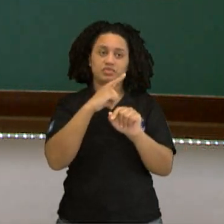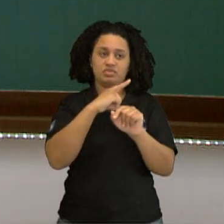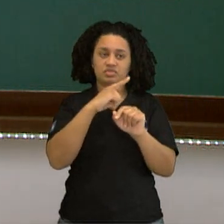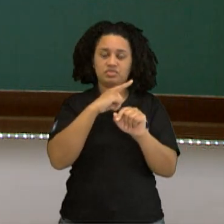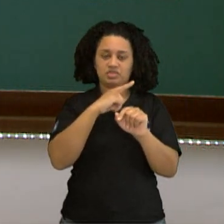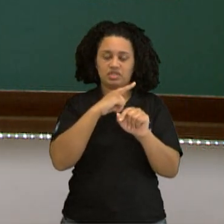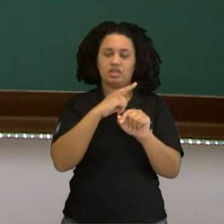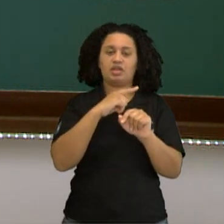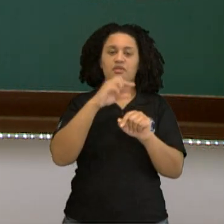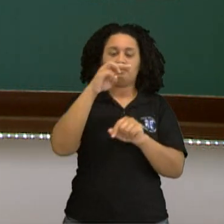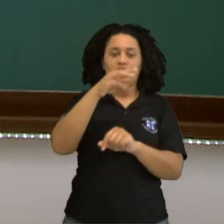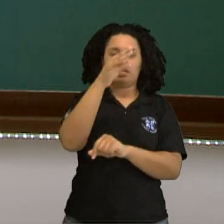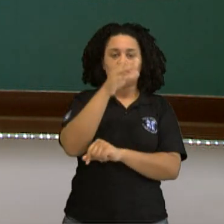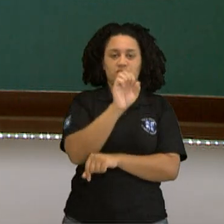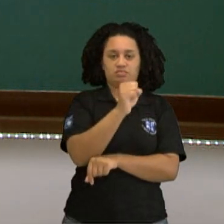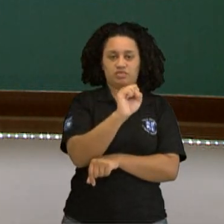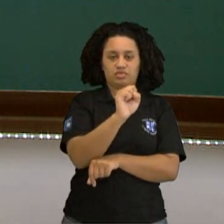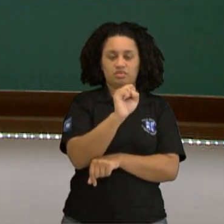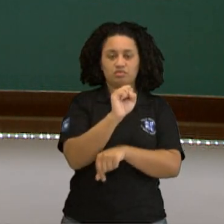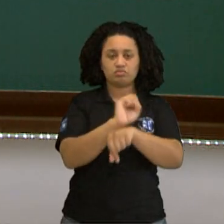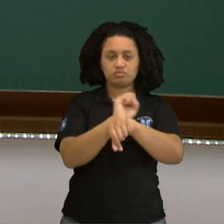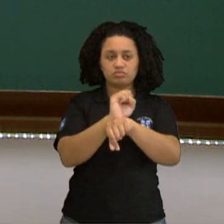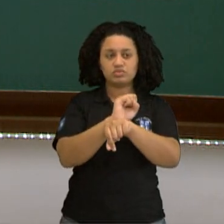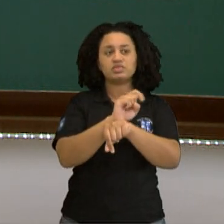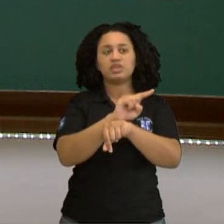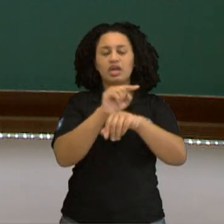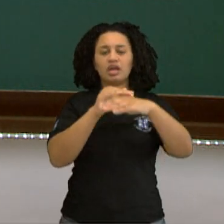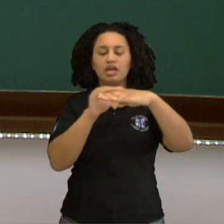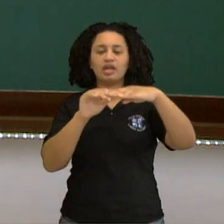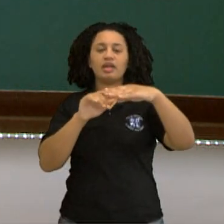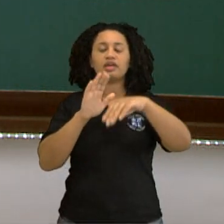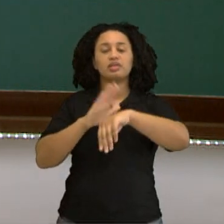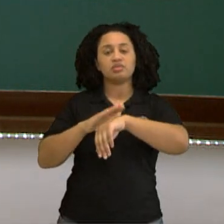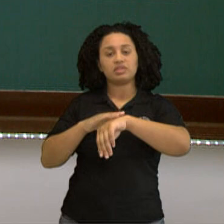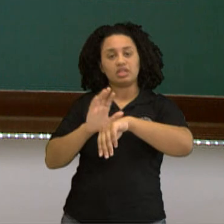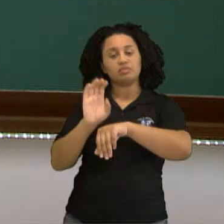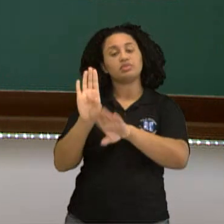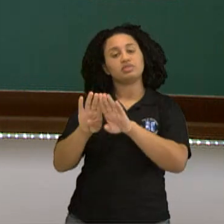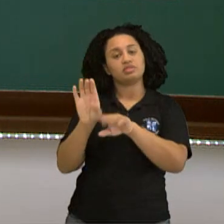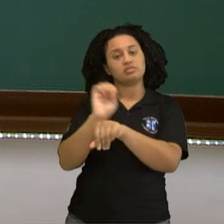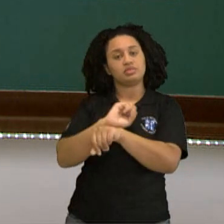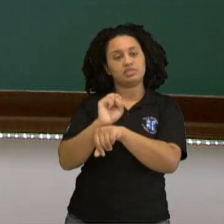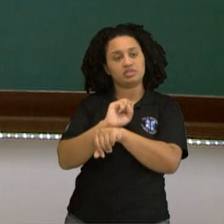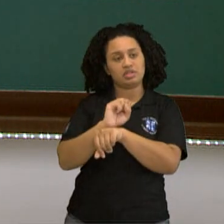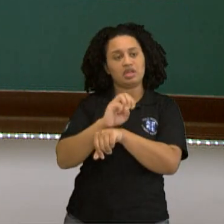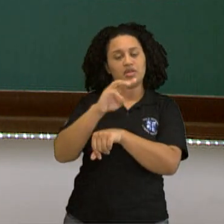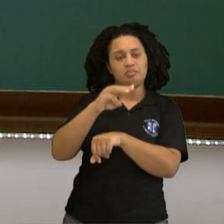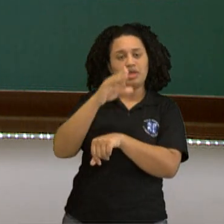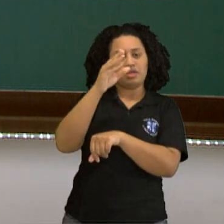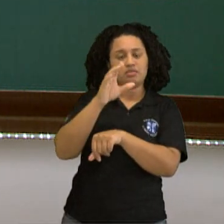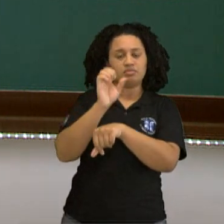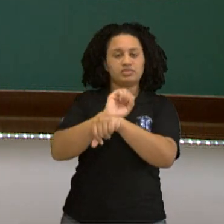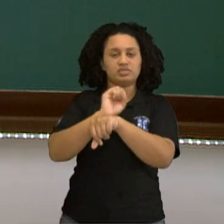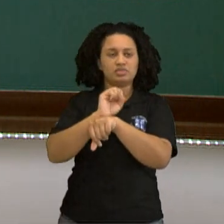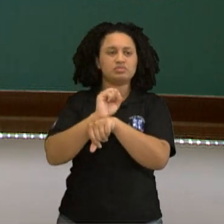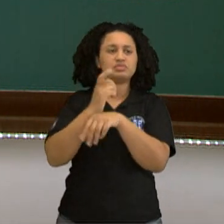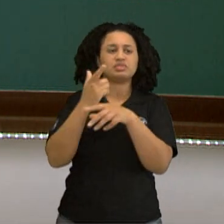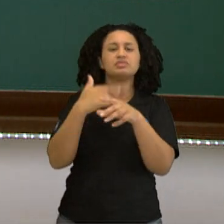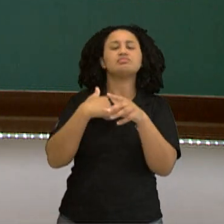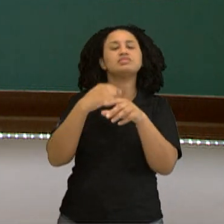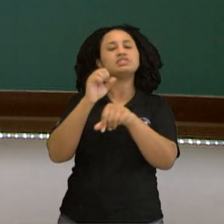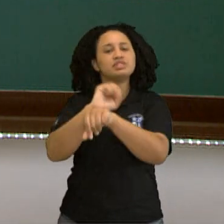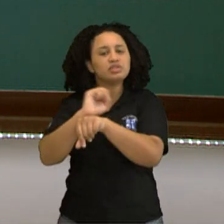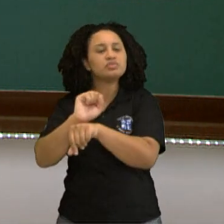metros por segundo da velocidade sobre o tempo que é segundo. Aí você junta o metro por segundo com segundo,